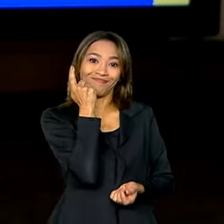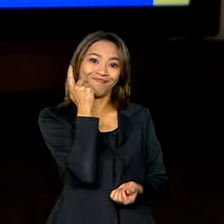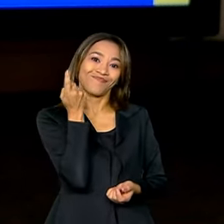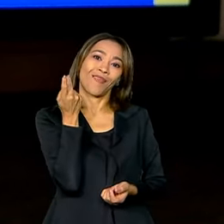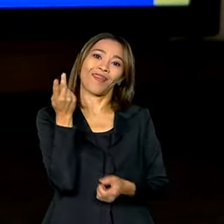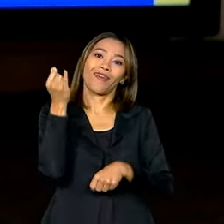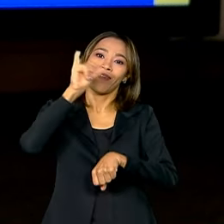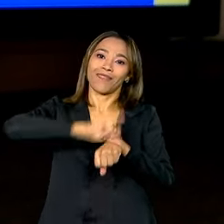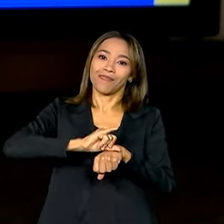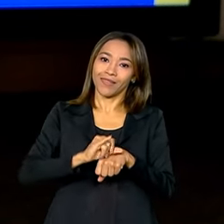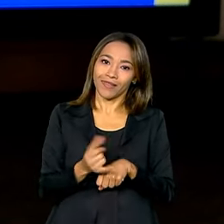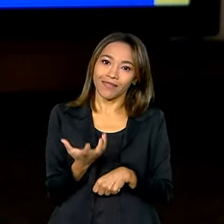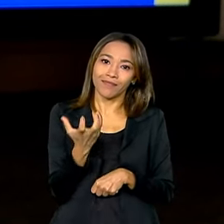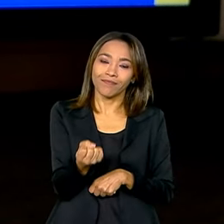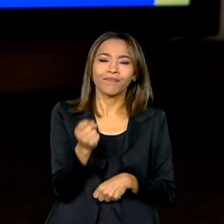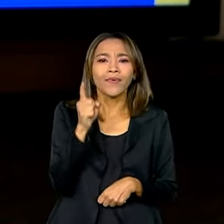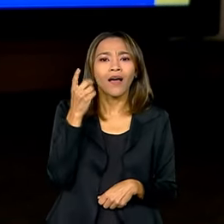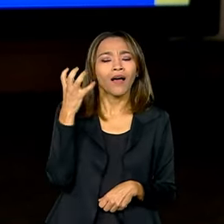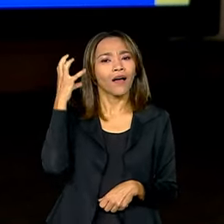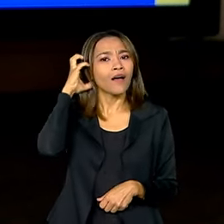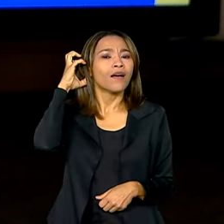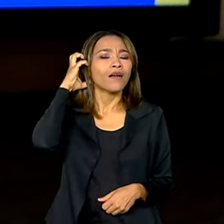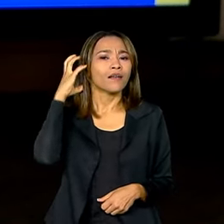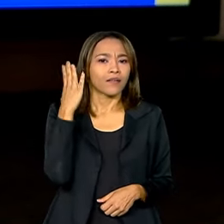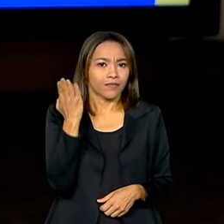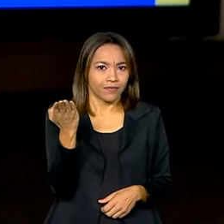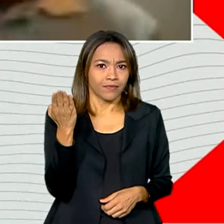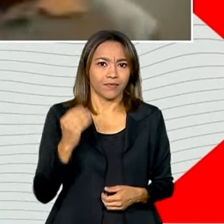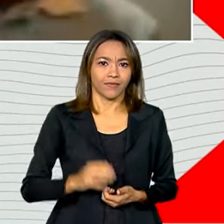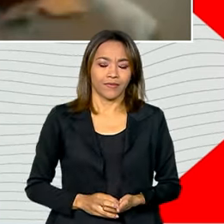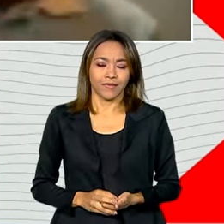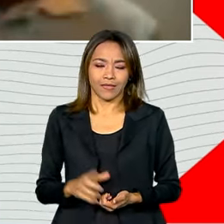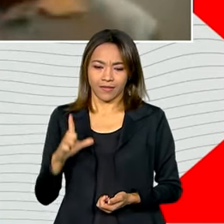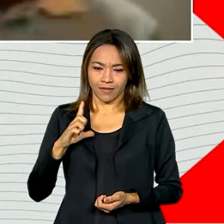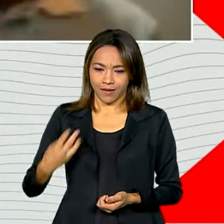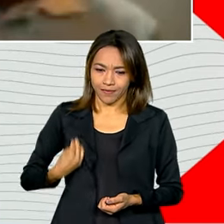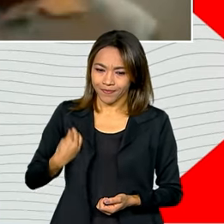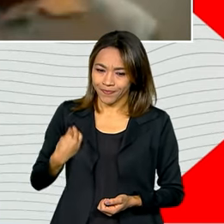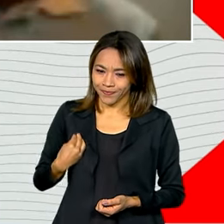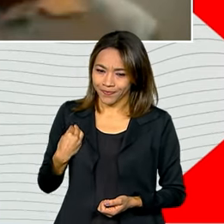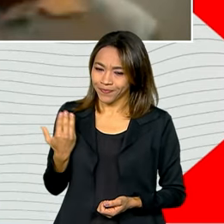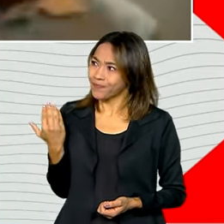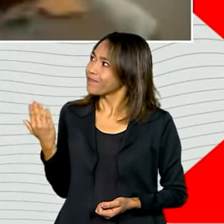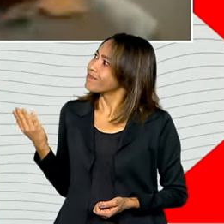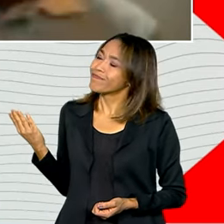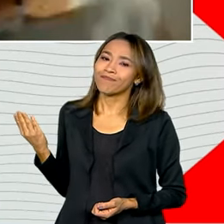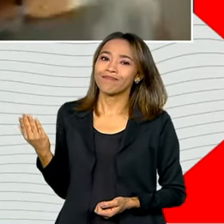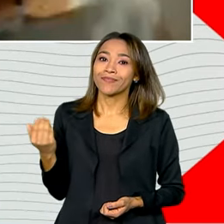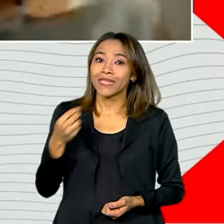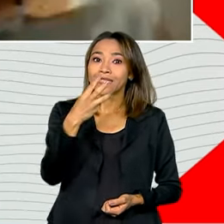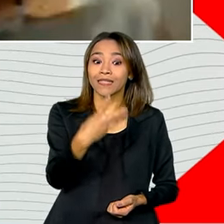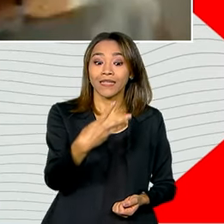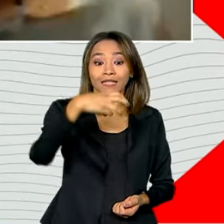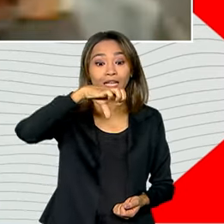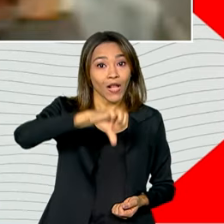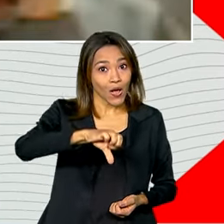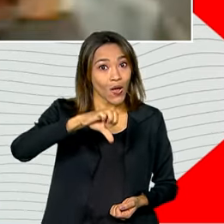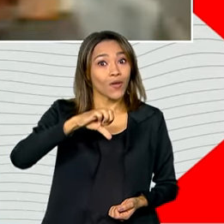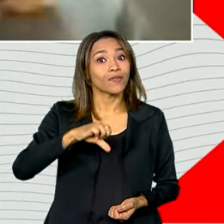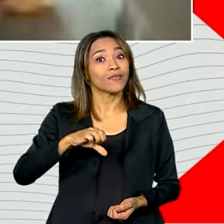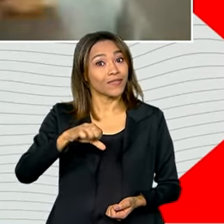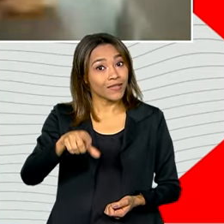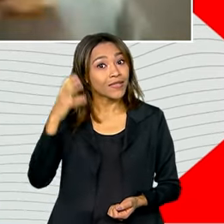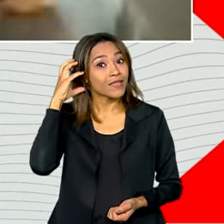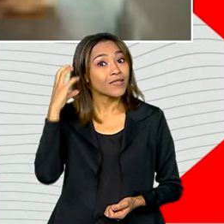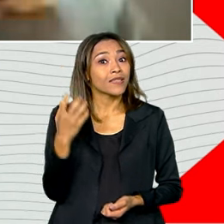Fortaleza, vamos à Rádio Ceará Total, que está, a gente, estamos em rede com 39 emissoras lá. E quem está com